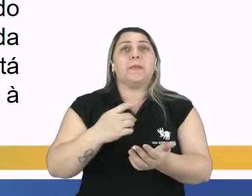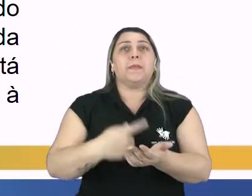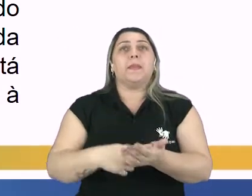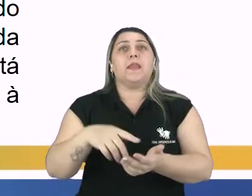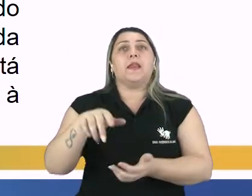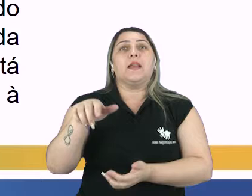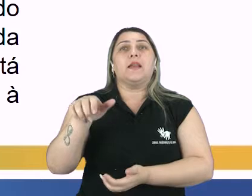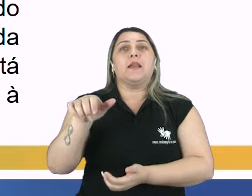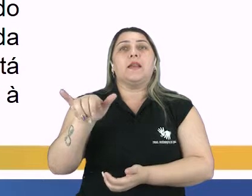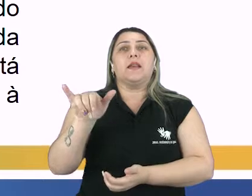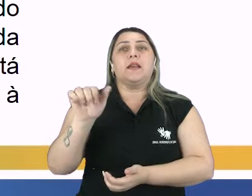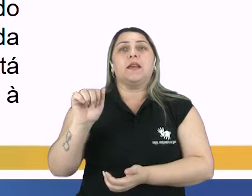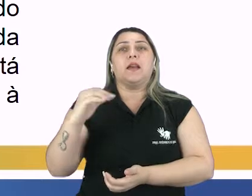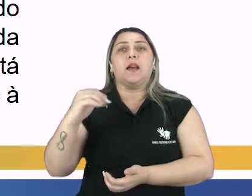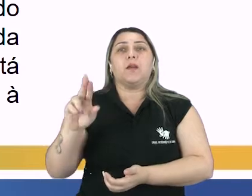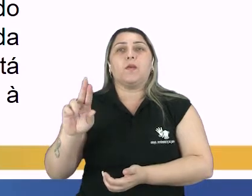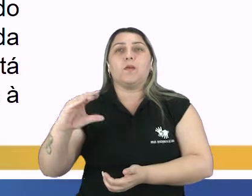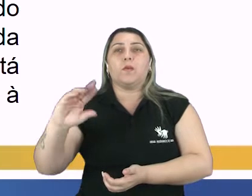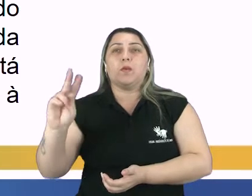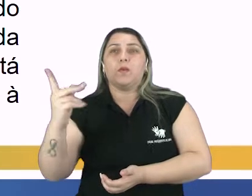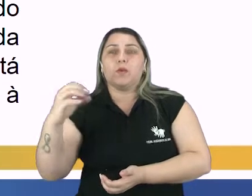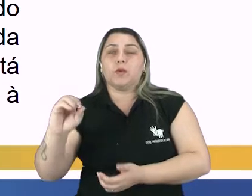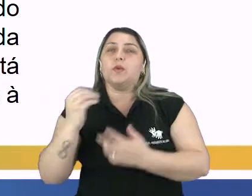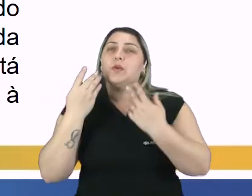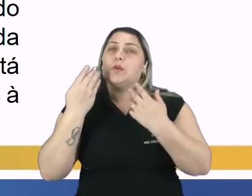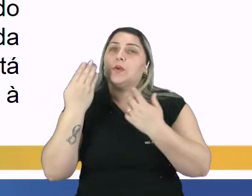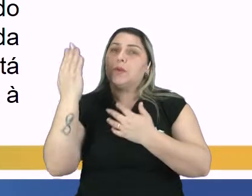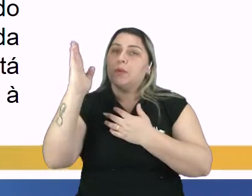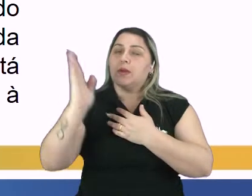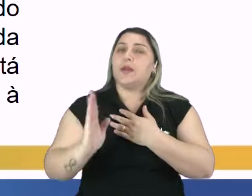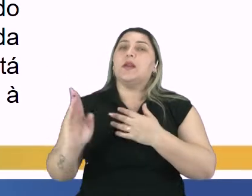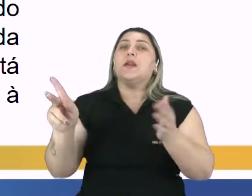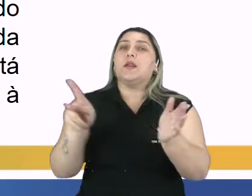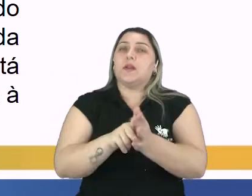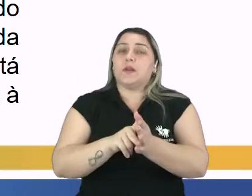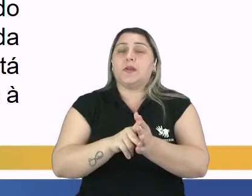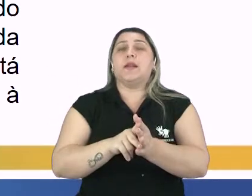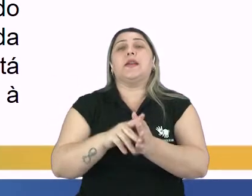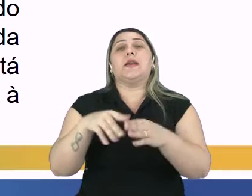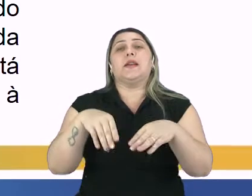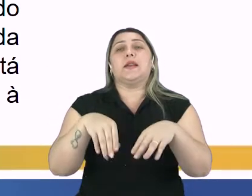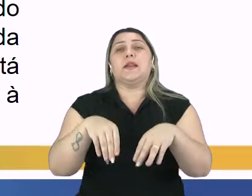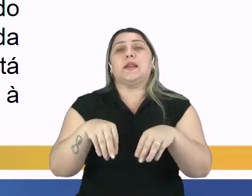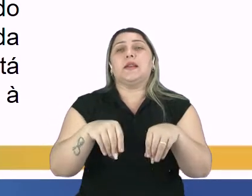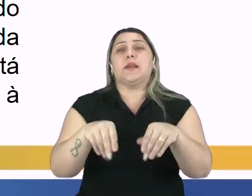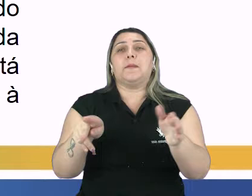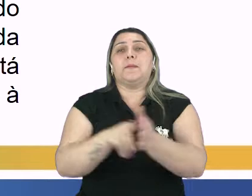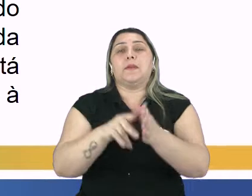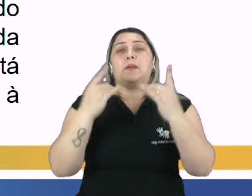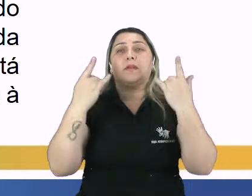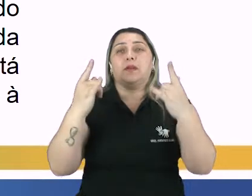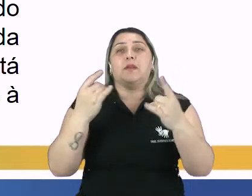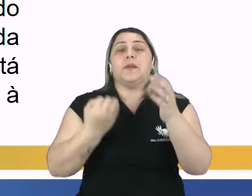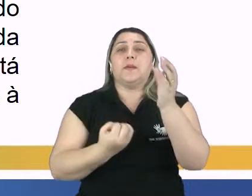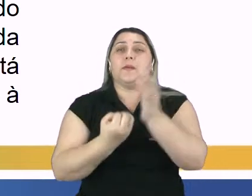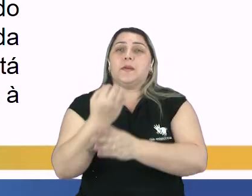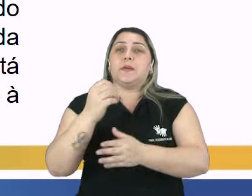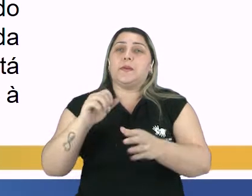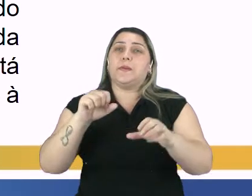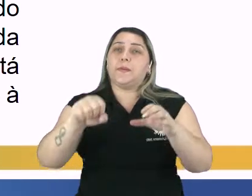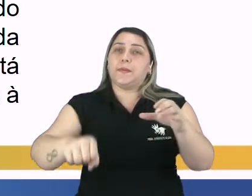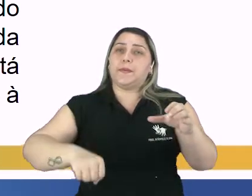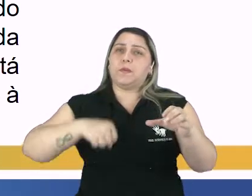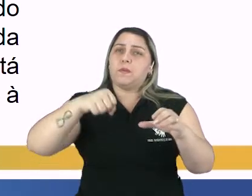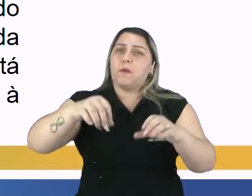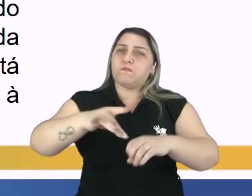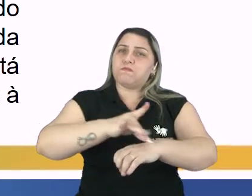de Ayacucho, onde o Brasil reconhecia que essas terras eram da Bolívia. Só que com os ciclos da borracha, com a produção da borracha, a população começou